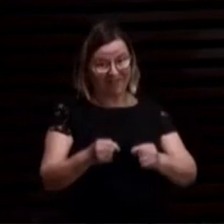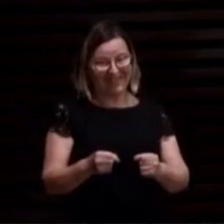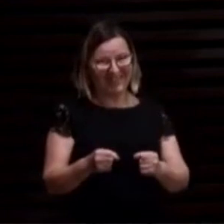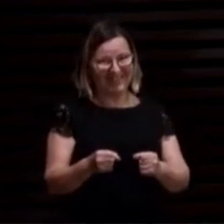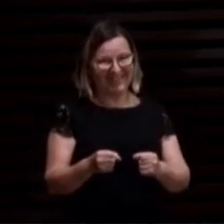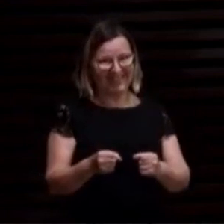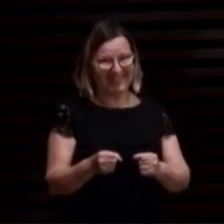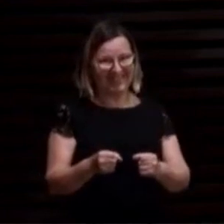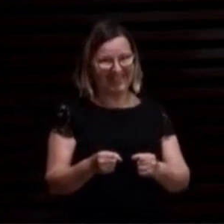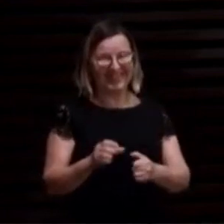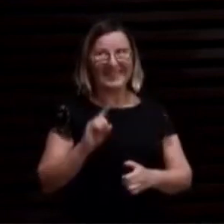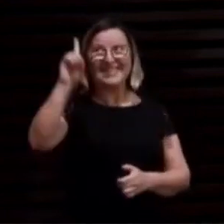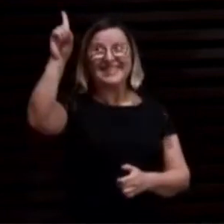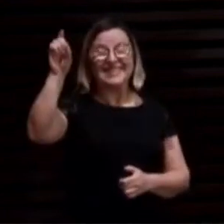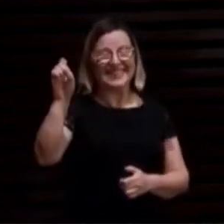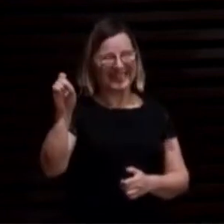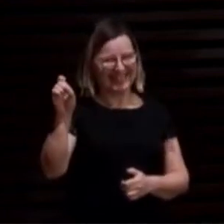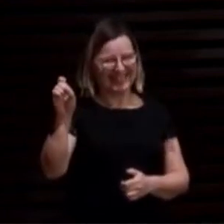Do eu sou.